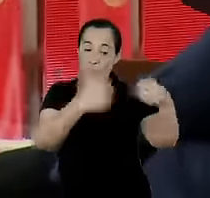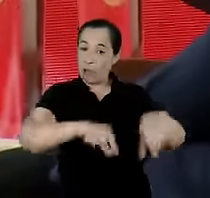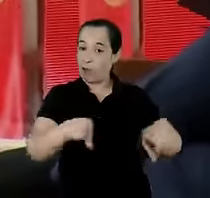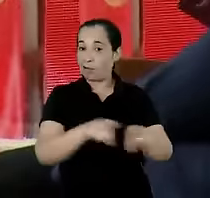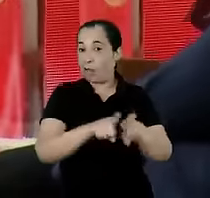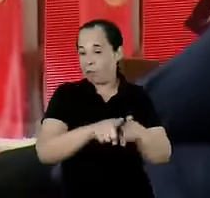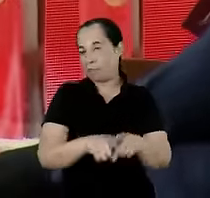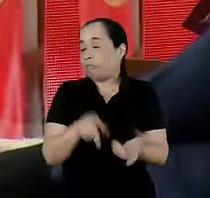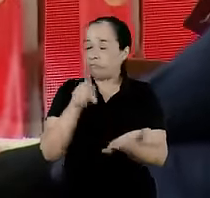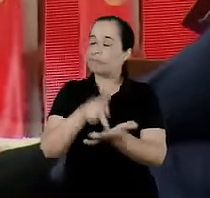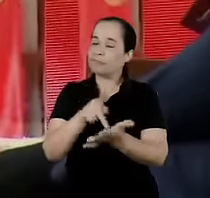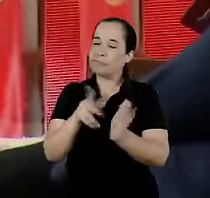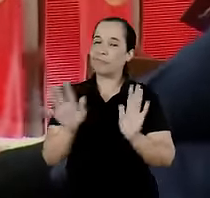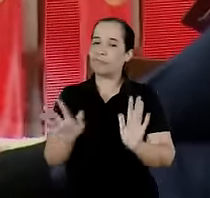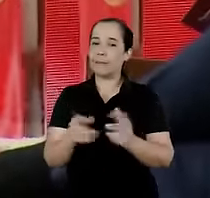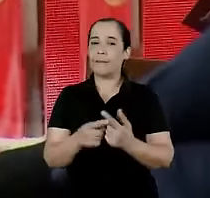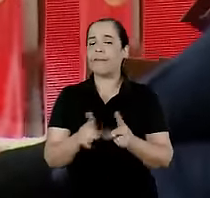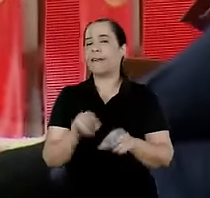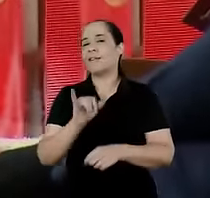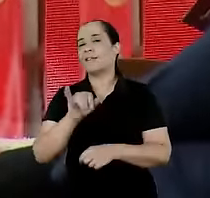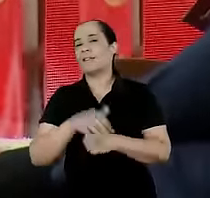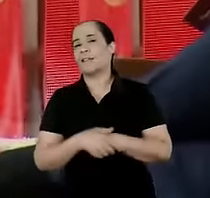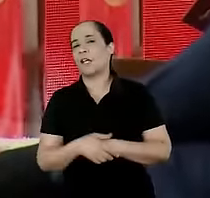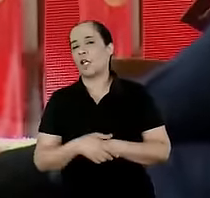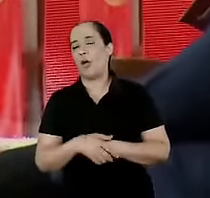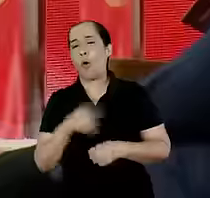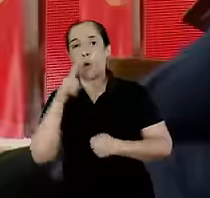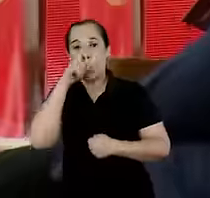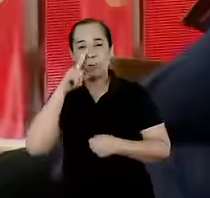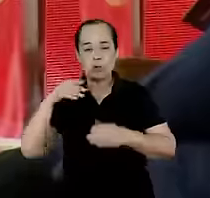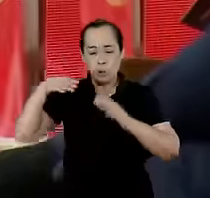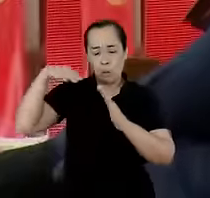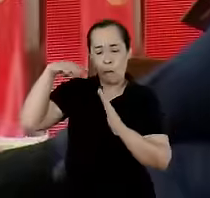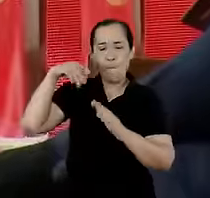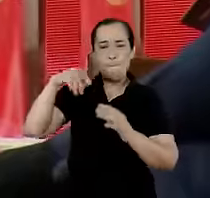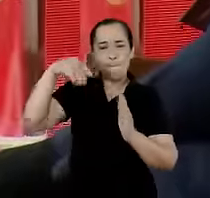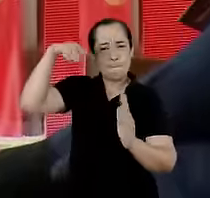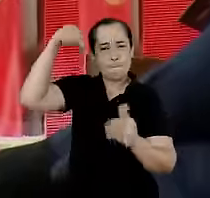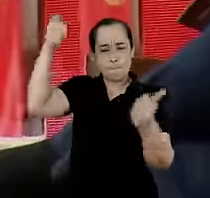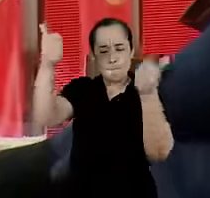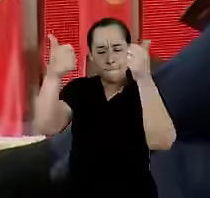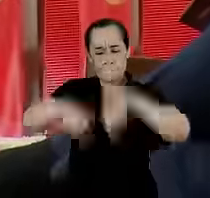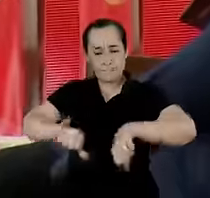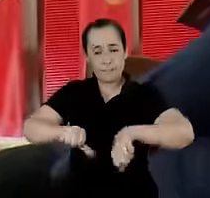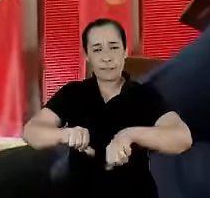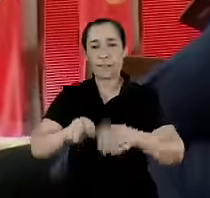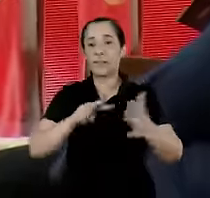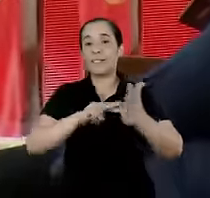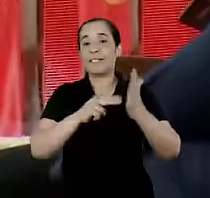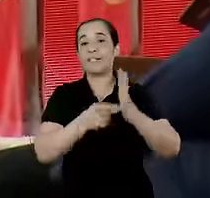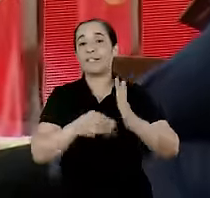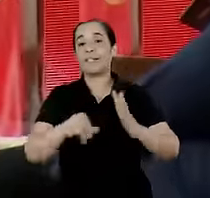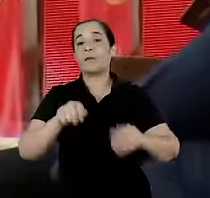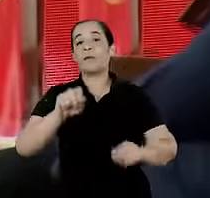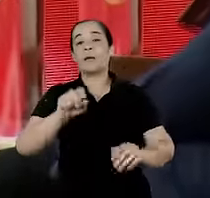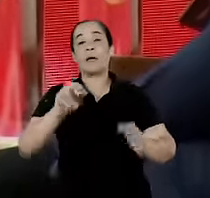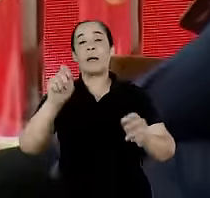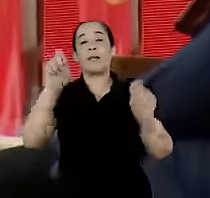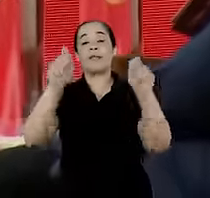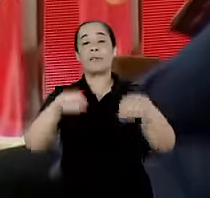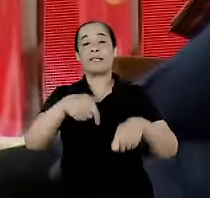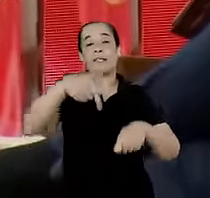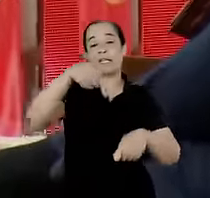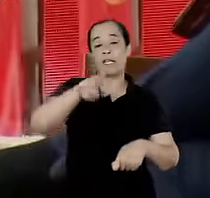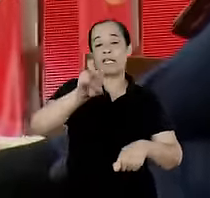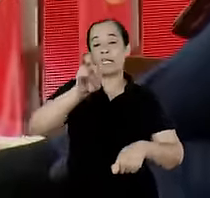né bom mas se o balanço de riscos piora eh significa que a probabilidade de 75 x 25 ela se